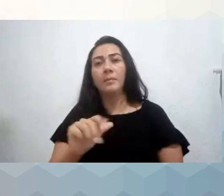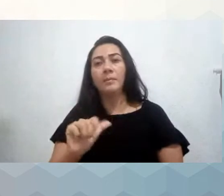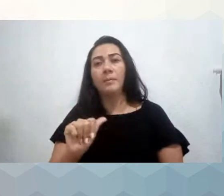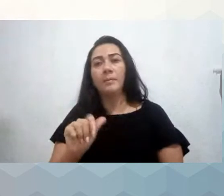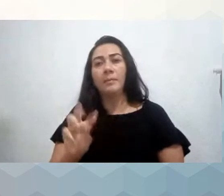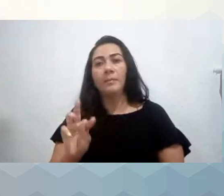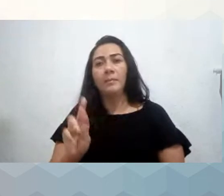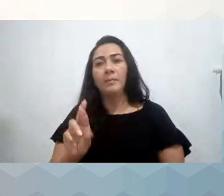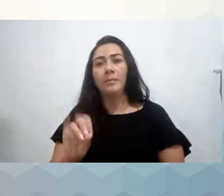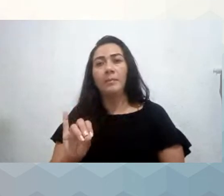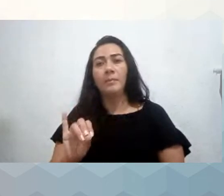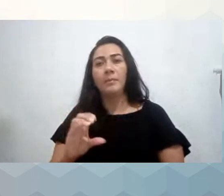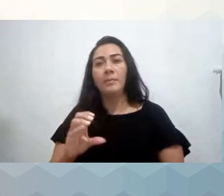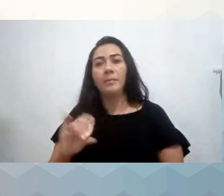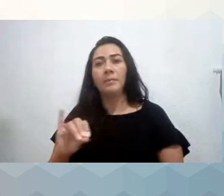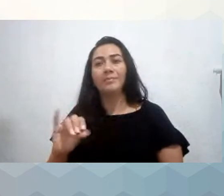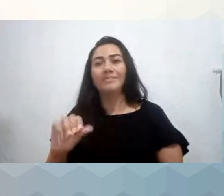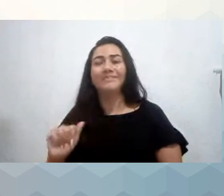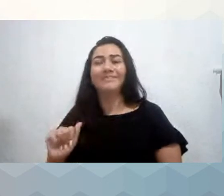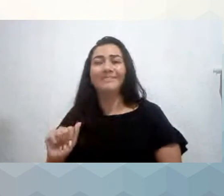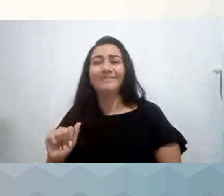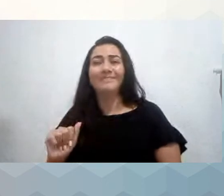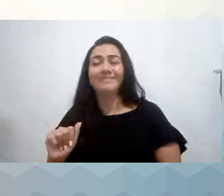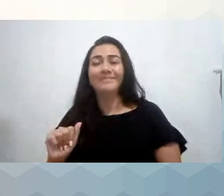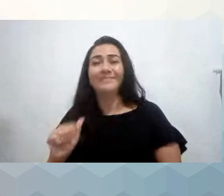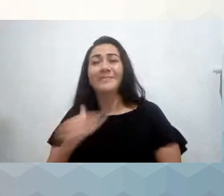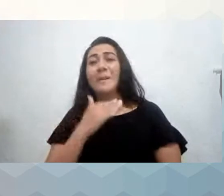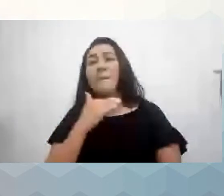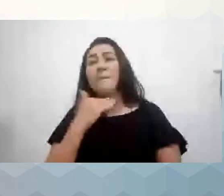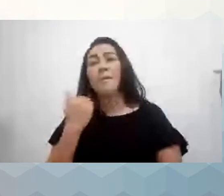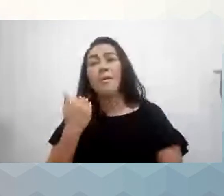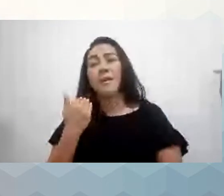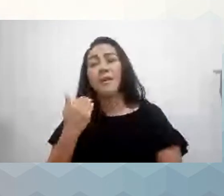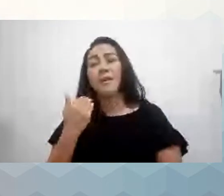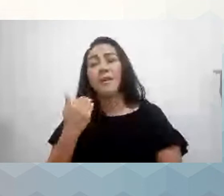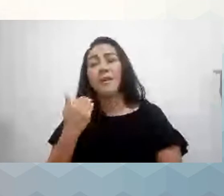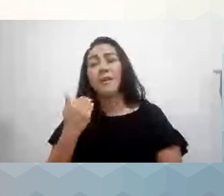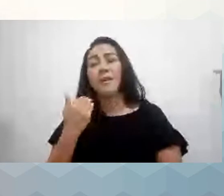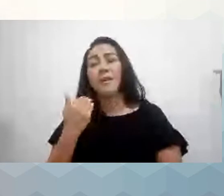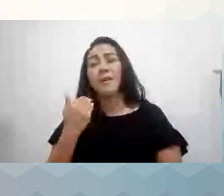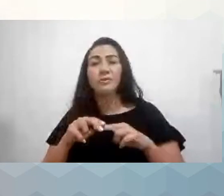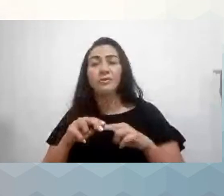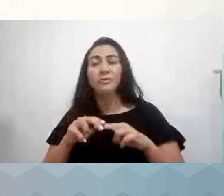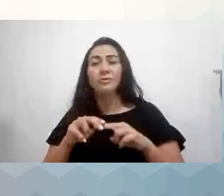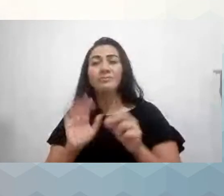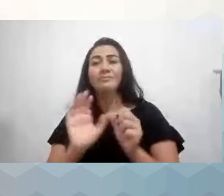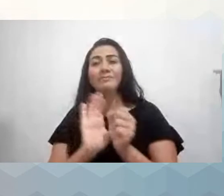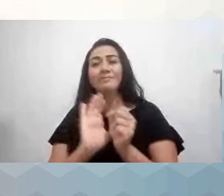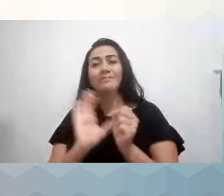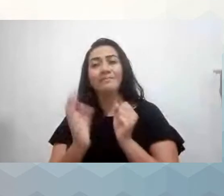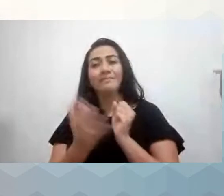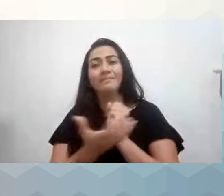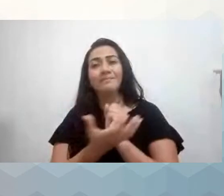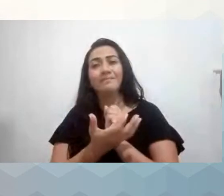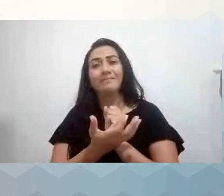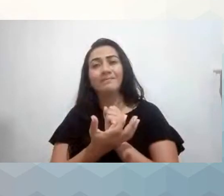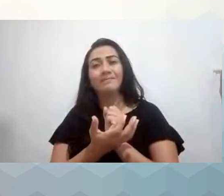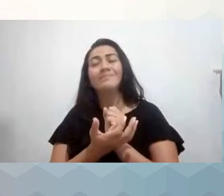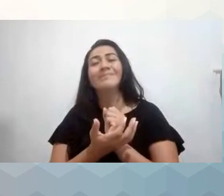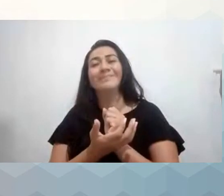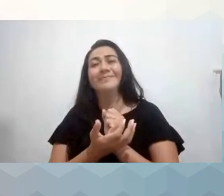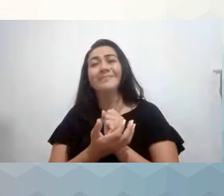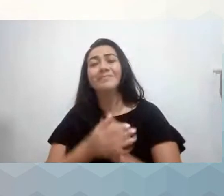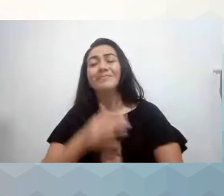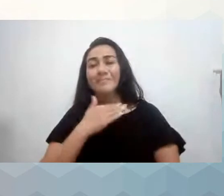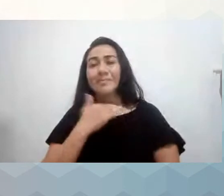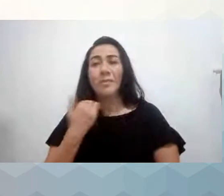vencer a batalha contra o Covid e nos deixou ontem. Então, assim como o Sindicato